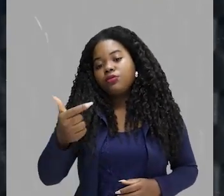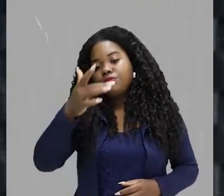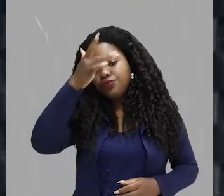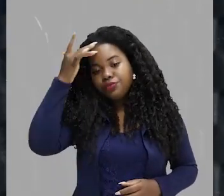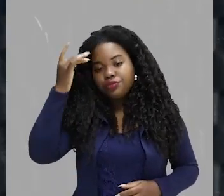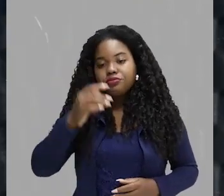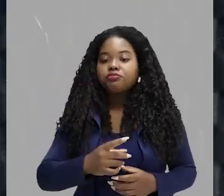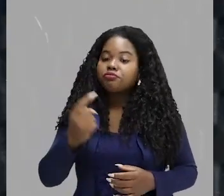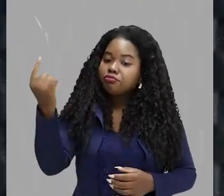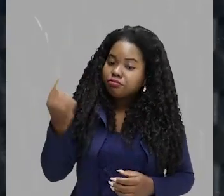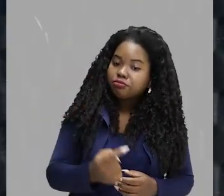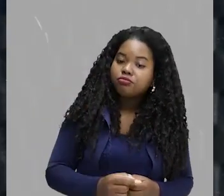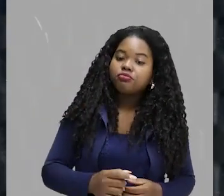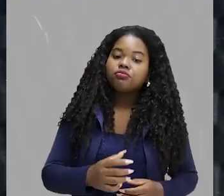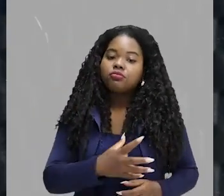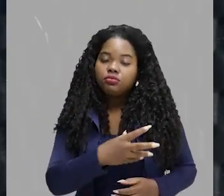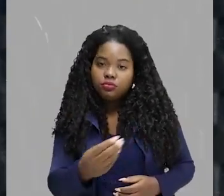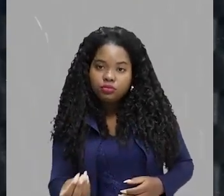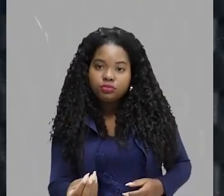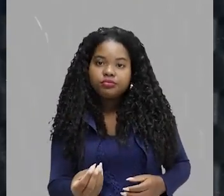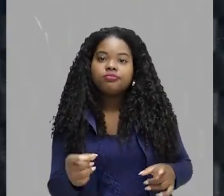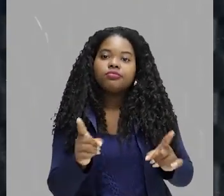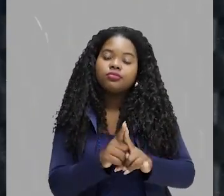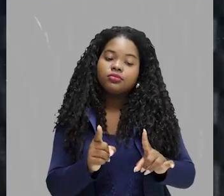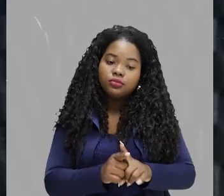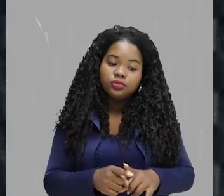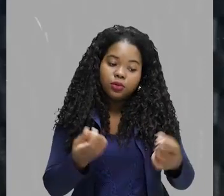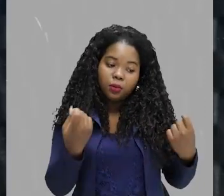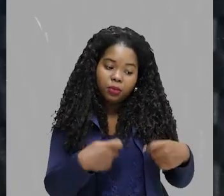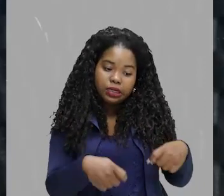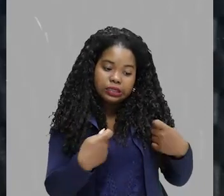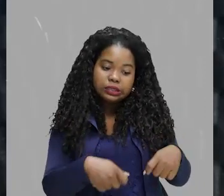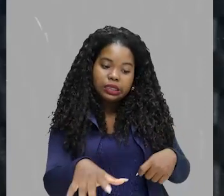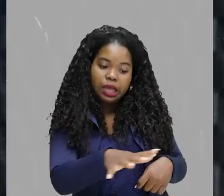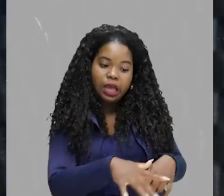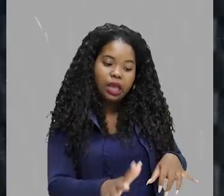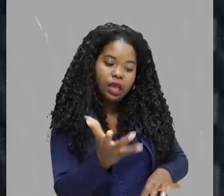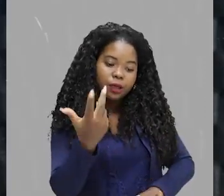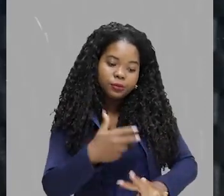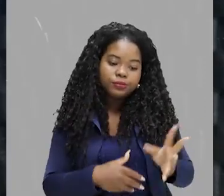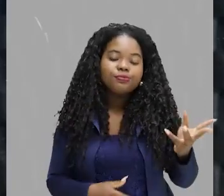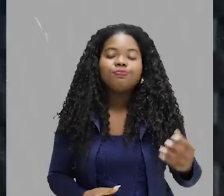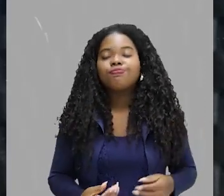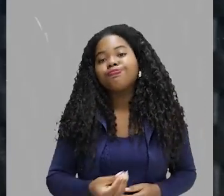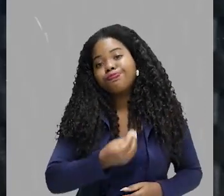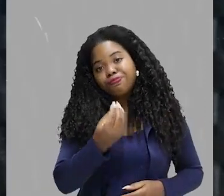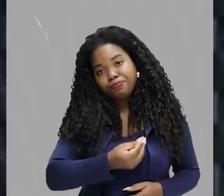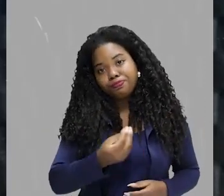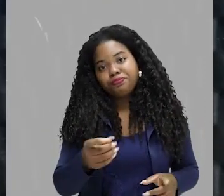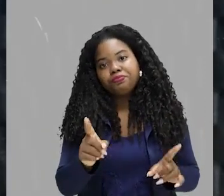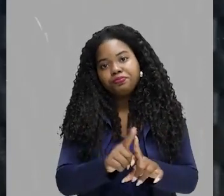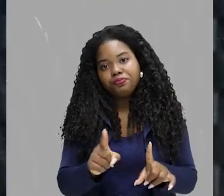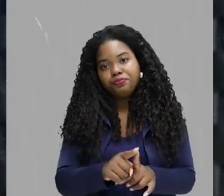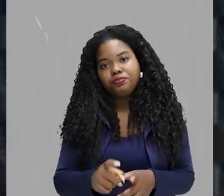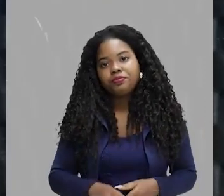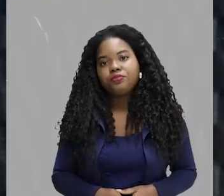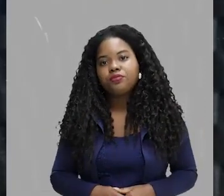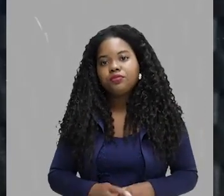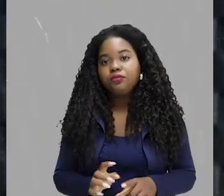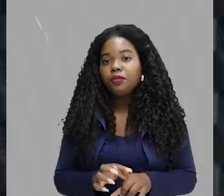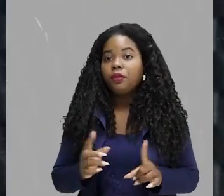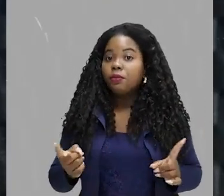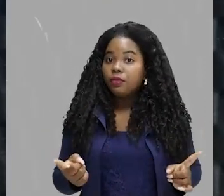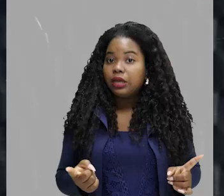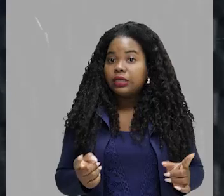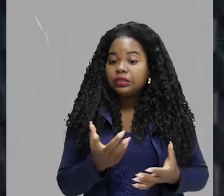tem nossos filhos, netos, etc. E eles também vão necessitar do meio ambiente para sua sobrevivência. Mas e